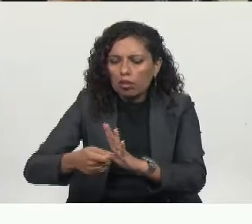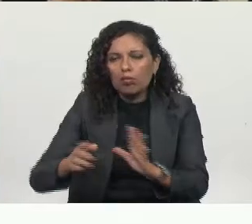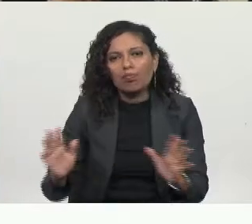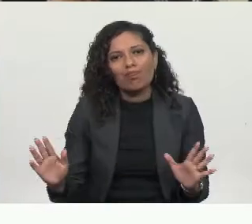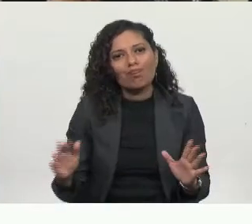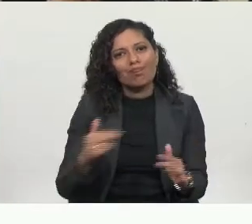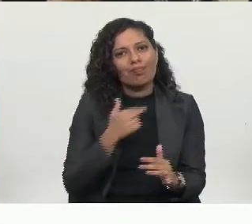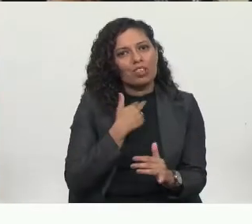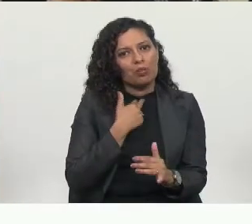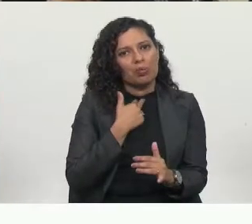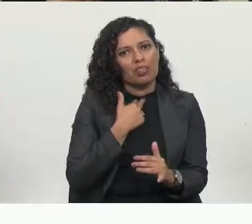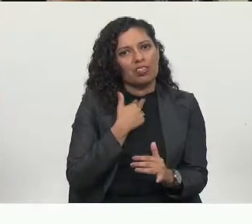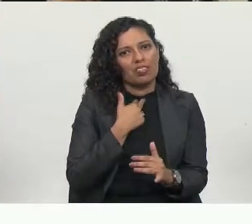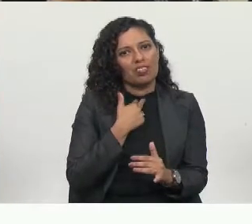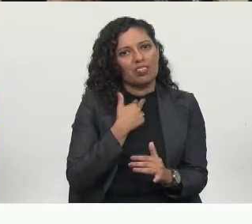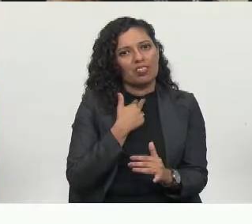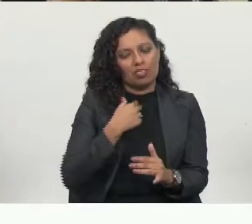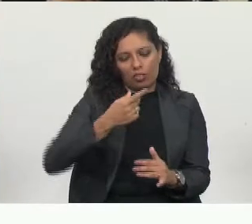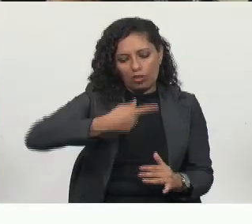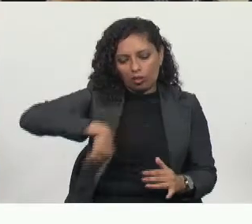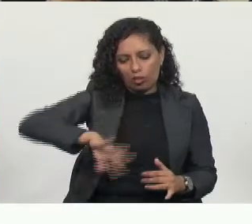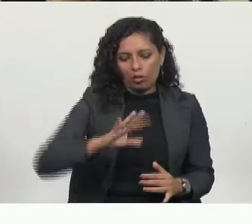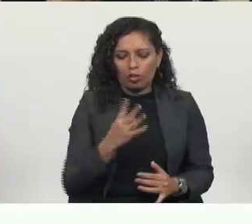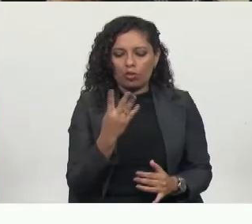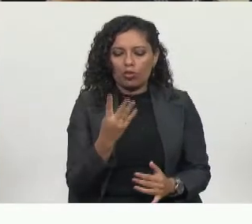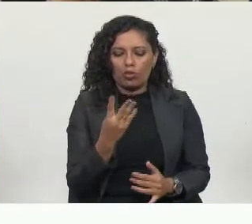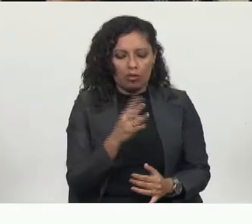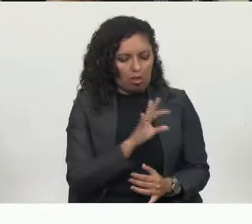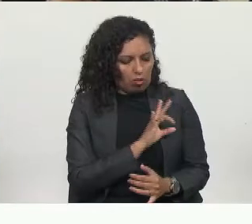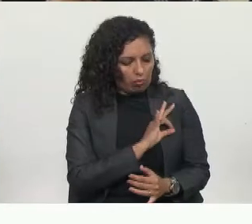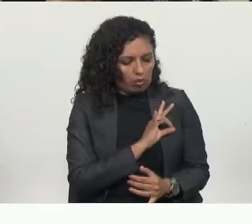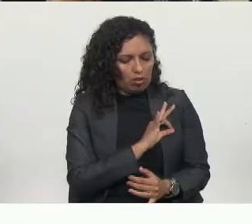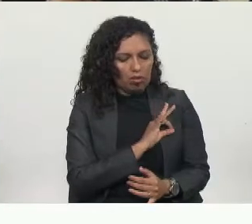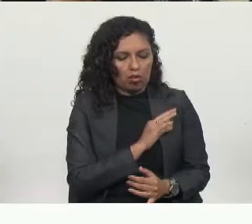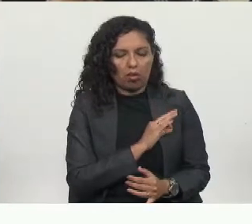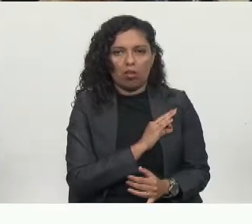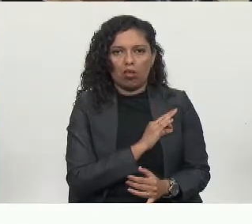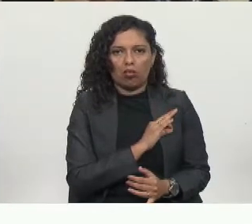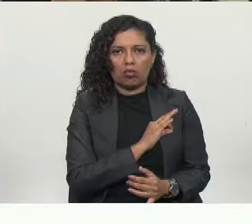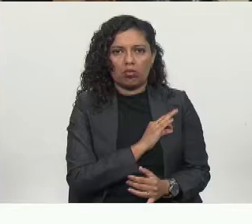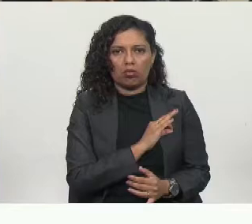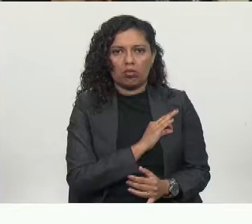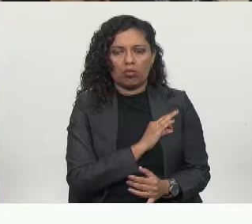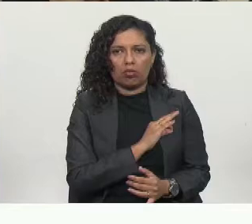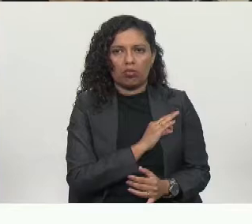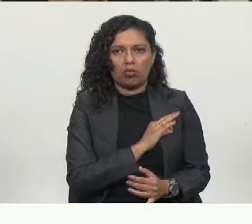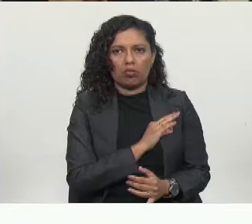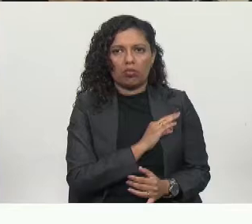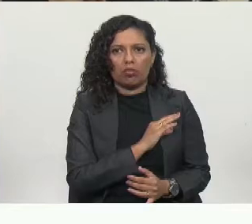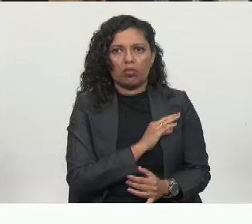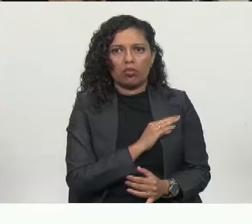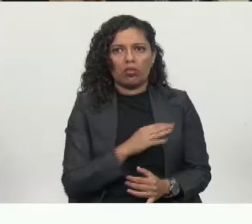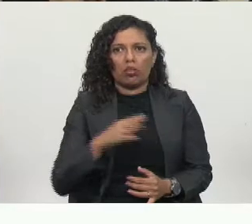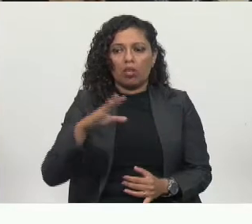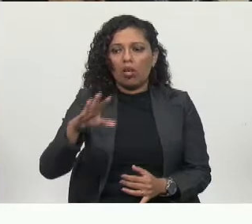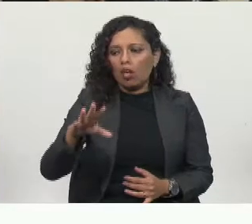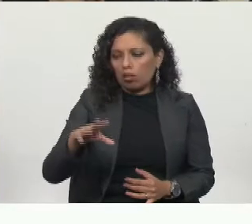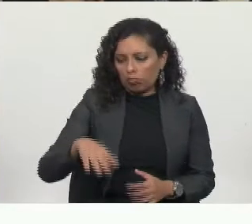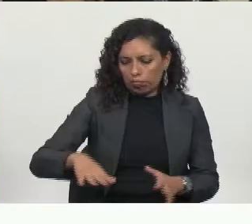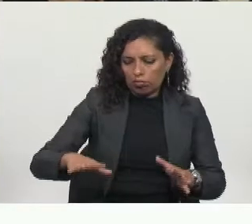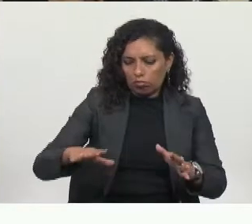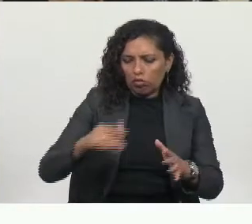O policial, aqui nós somos 4 policiais, 2 militares e 2 civis, e de repente você chegar, vou te revistar,